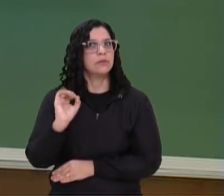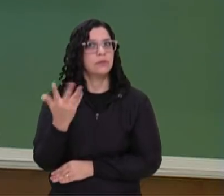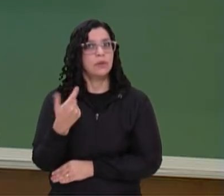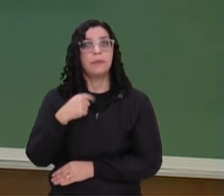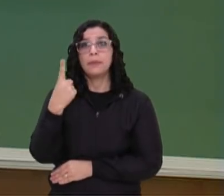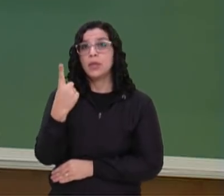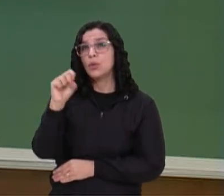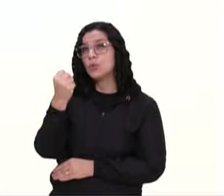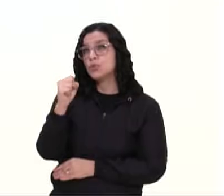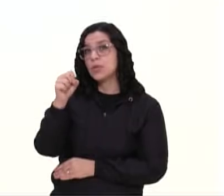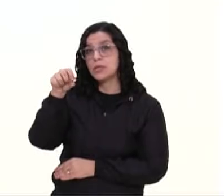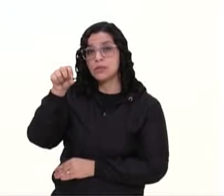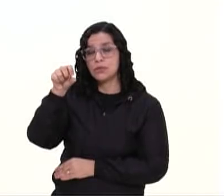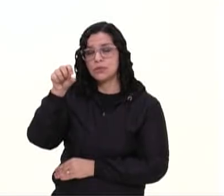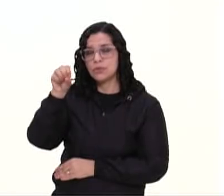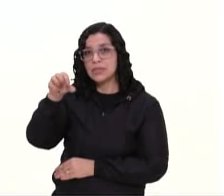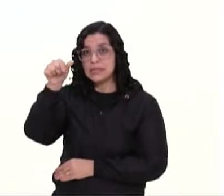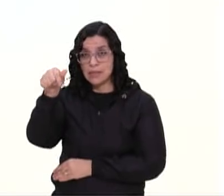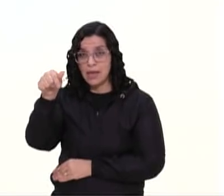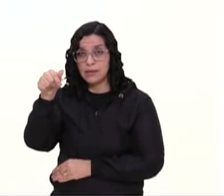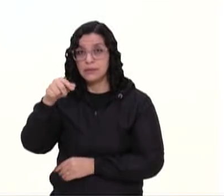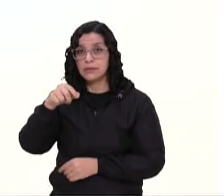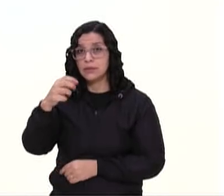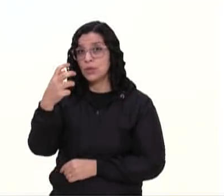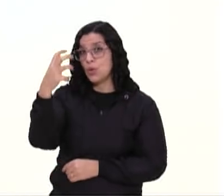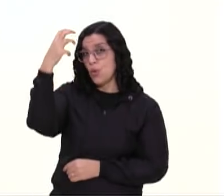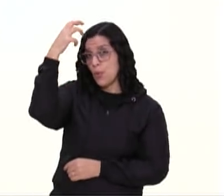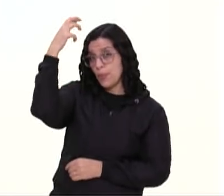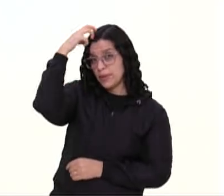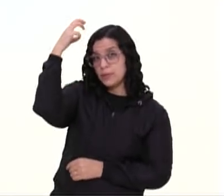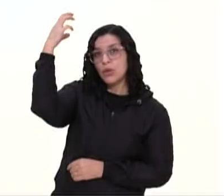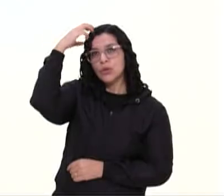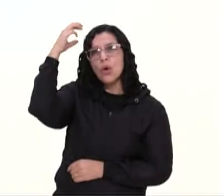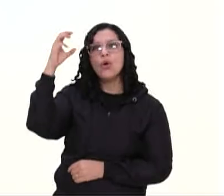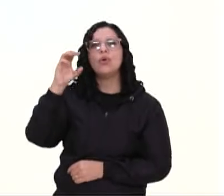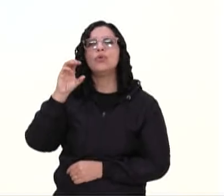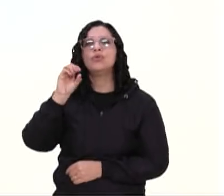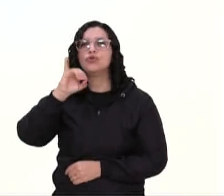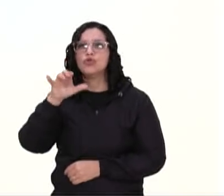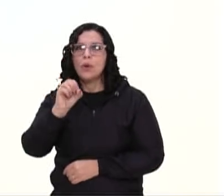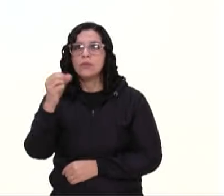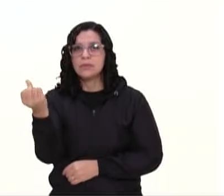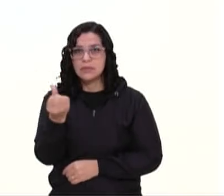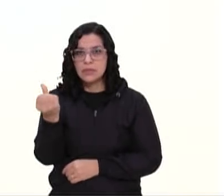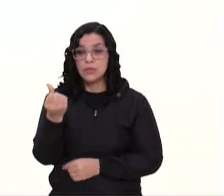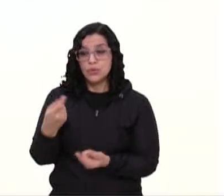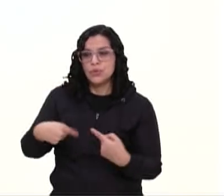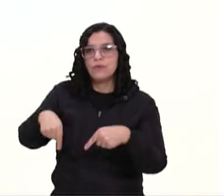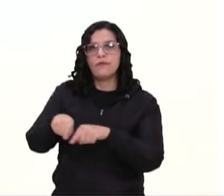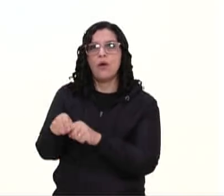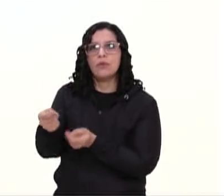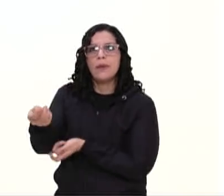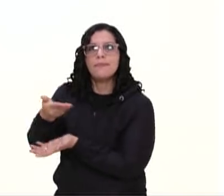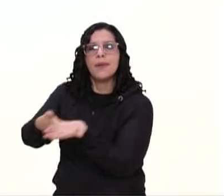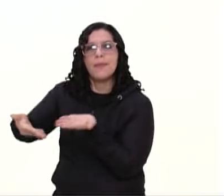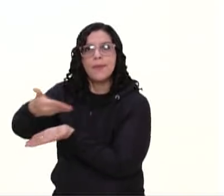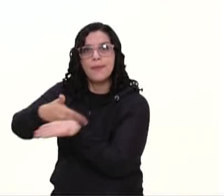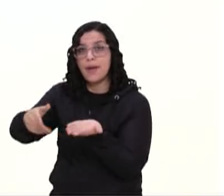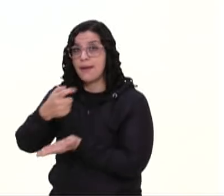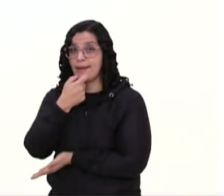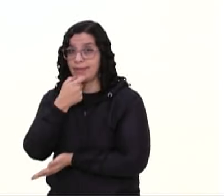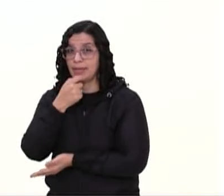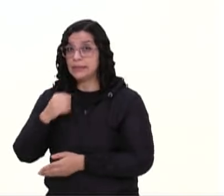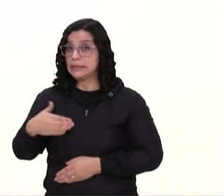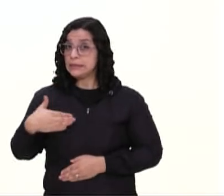Em 1807, o príncipe regente de Portugal, Dom João VI, ele volta a comercializar com a Inglaterra. Ele volta a comercializar.